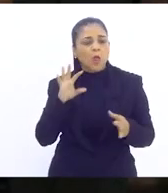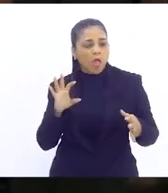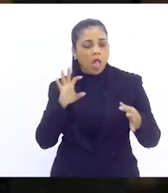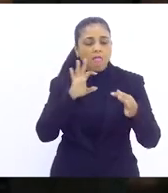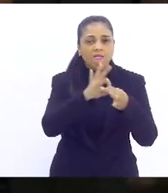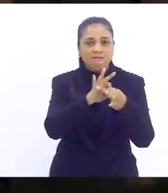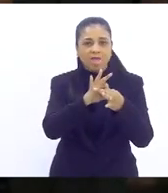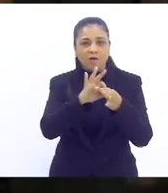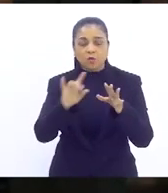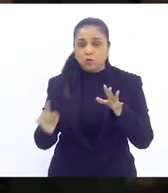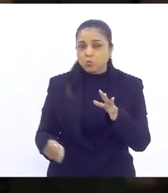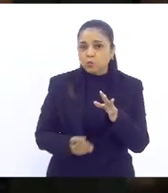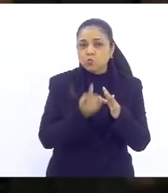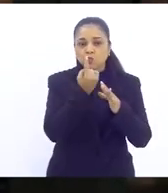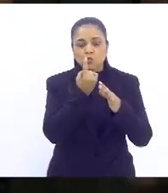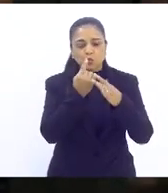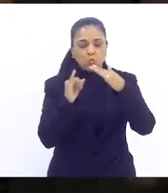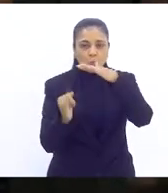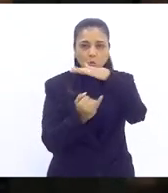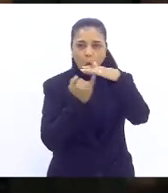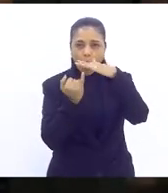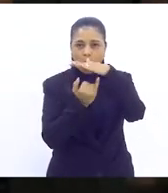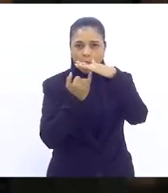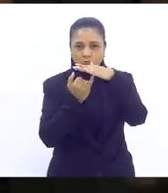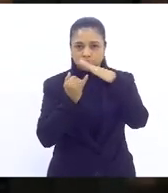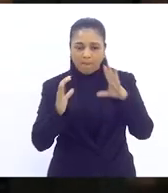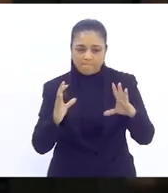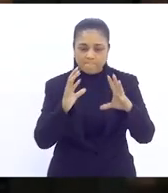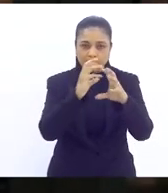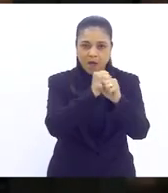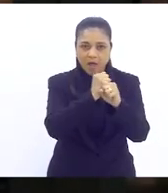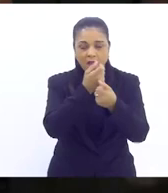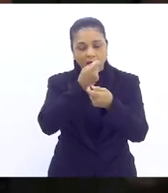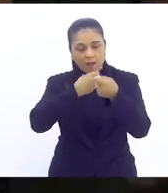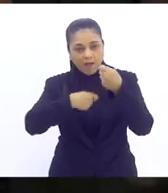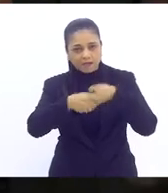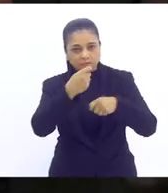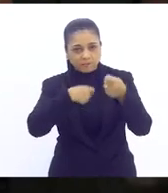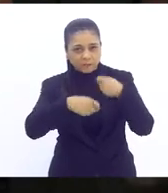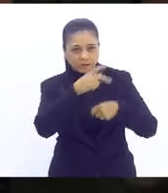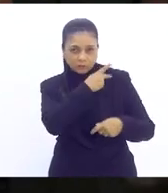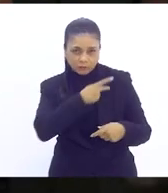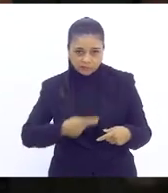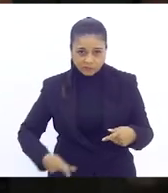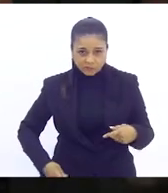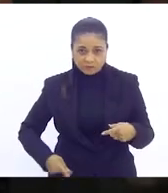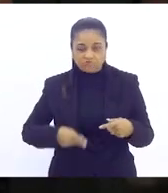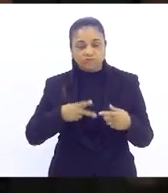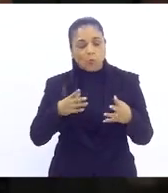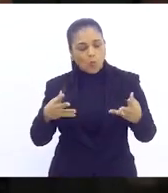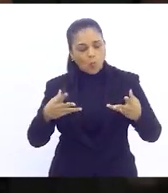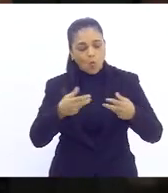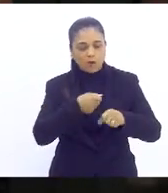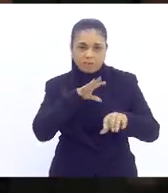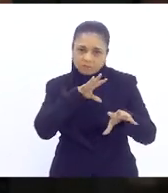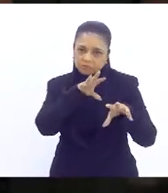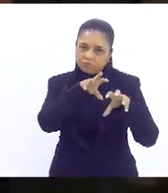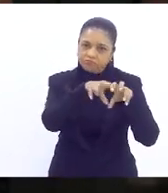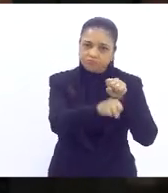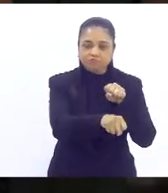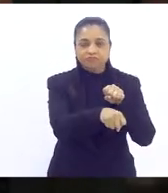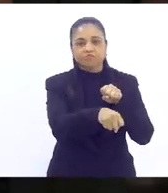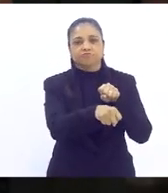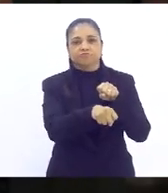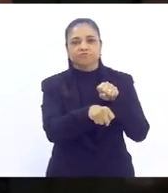num único órgão a administração dele qualificação constante para tornar o que